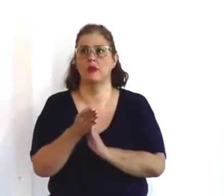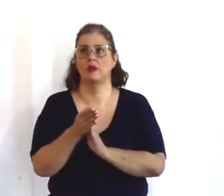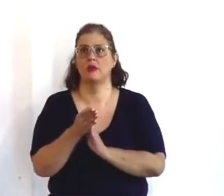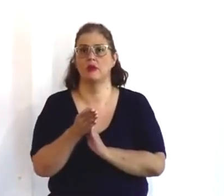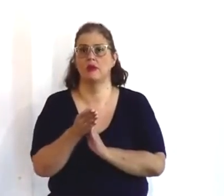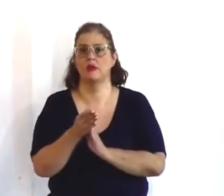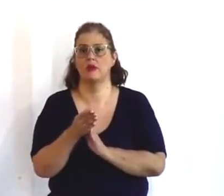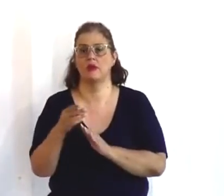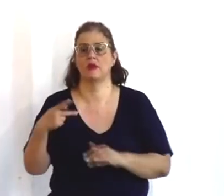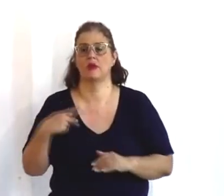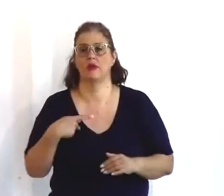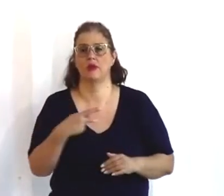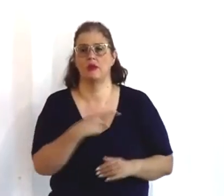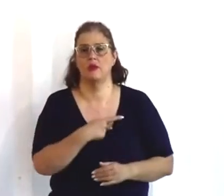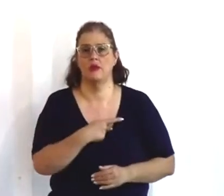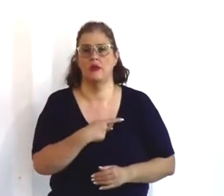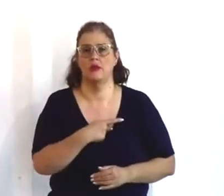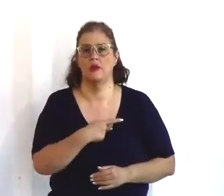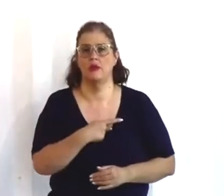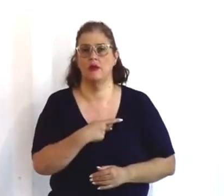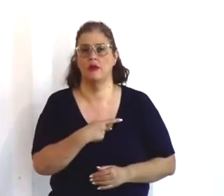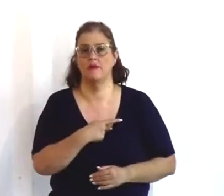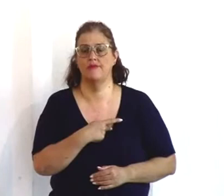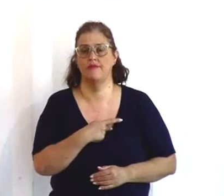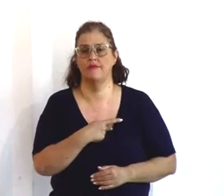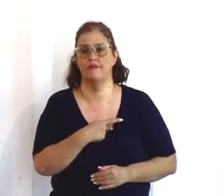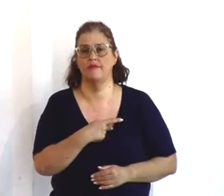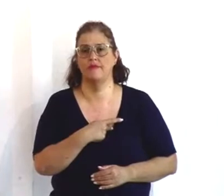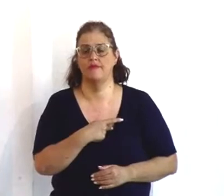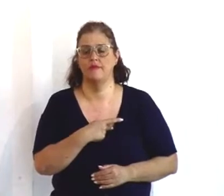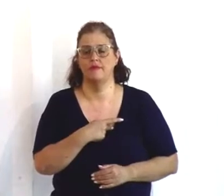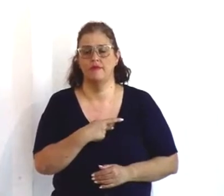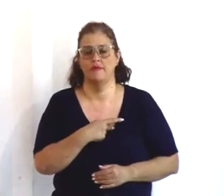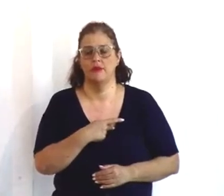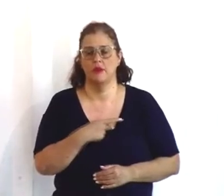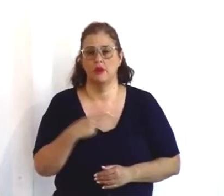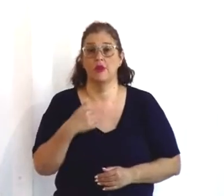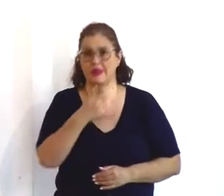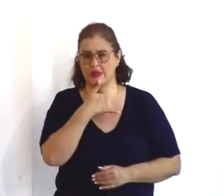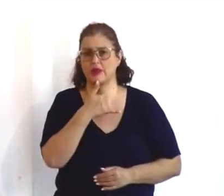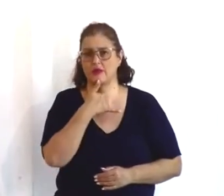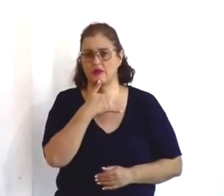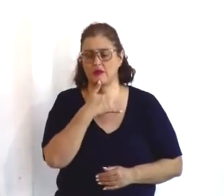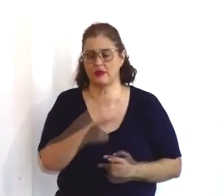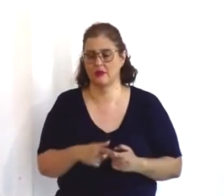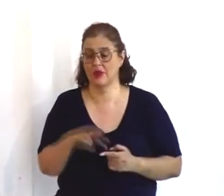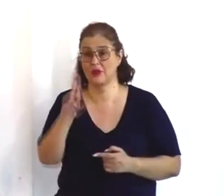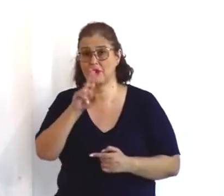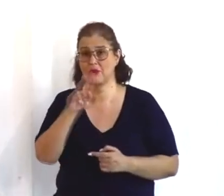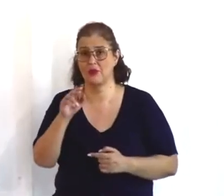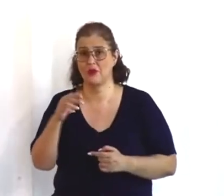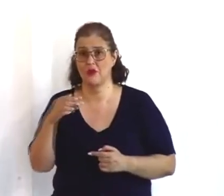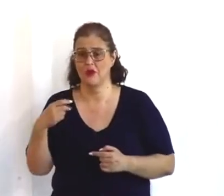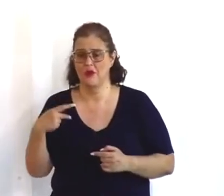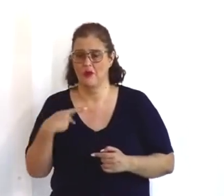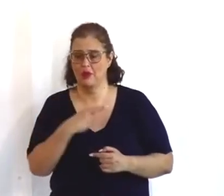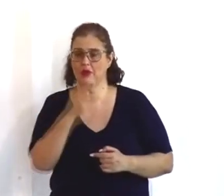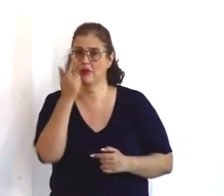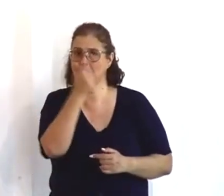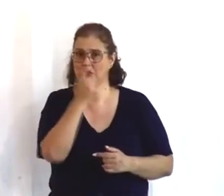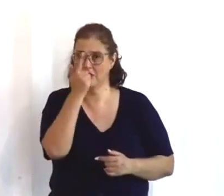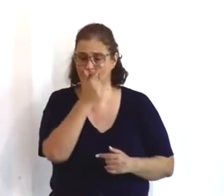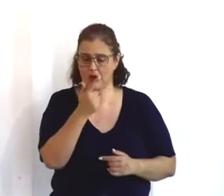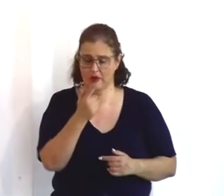reverendo George Canelhas saiu do grupo do conselho. Aquele dia ficou assim, ainda que cada um na sua casa, mas a